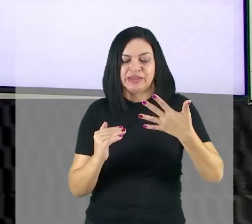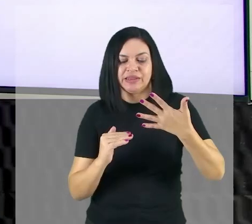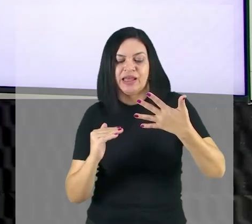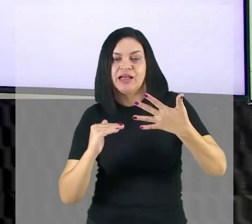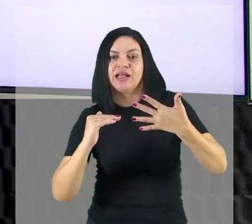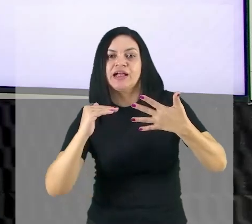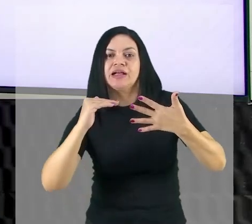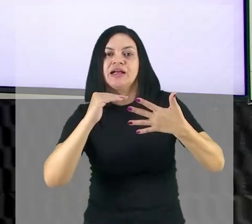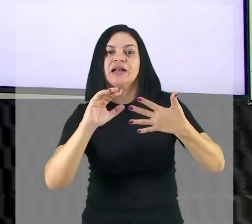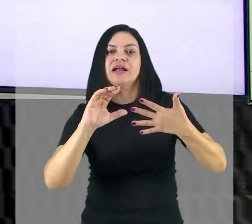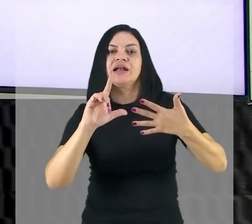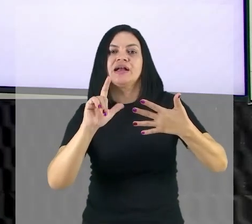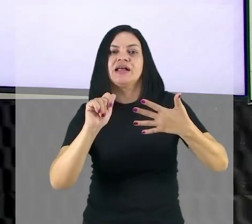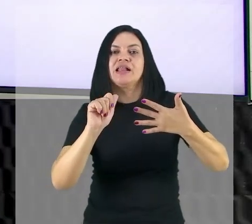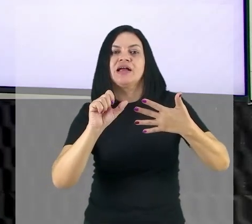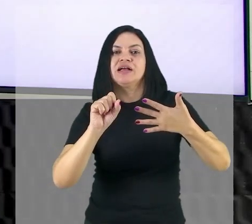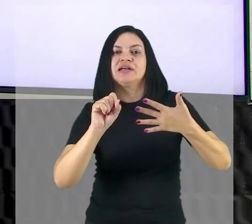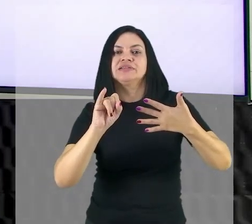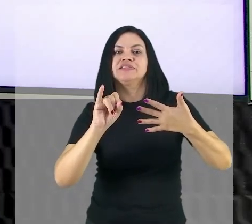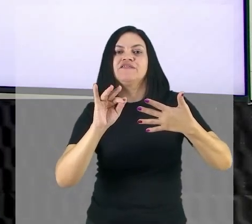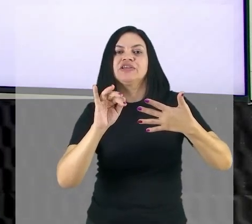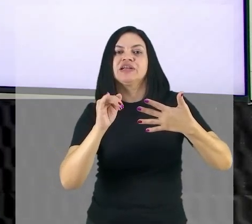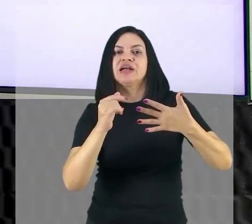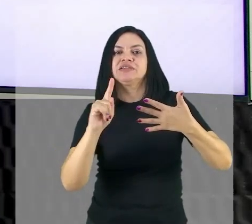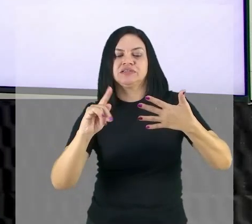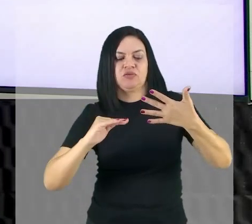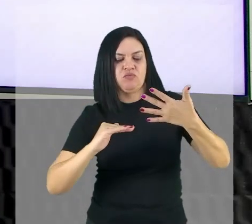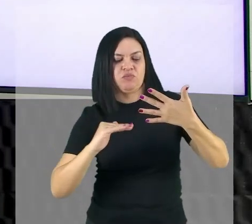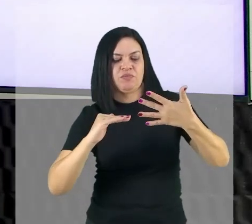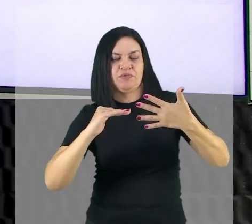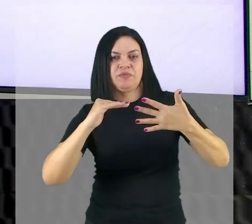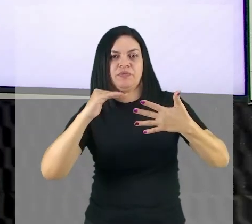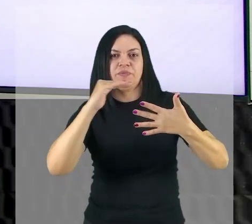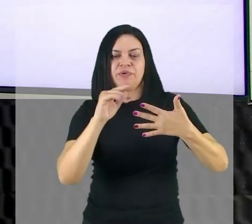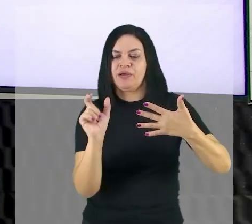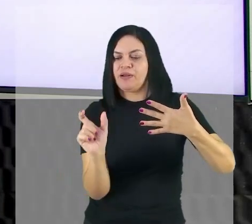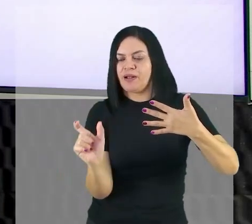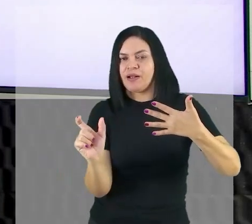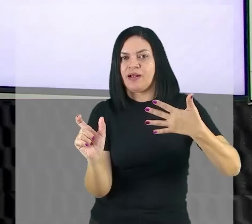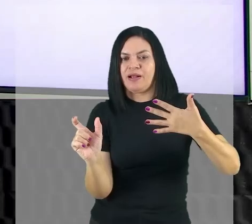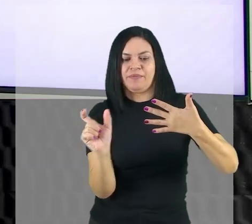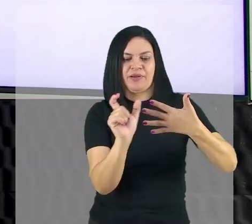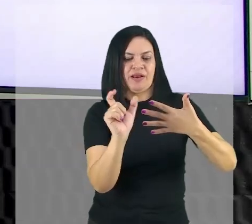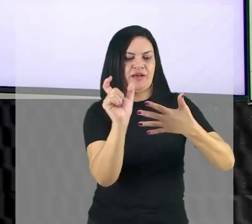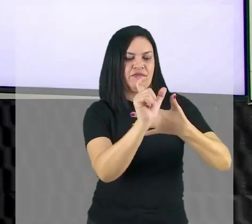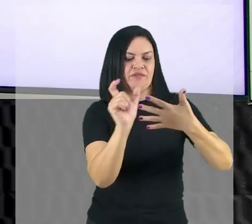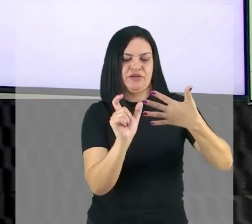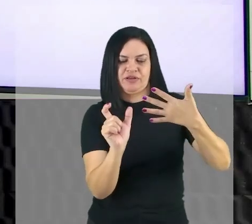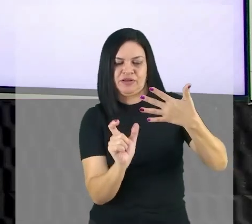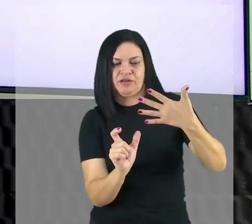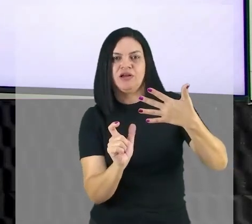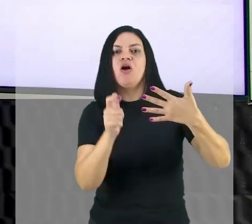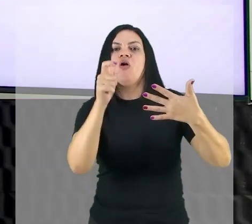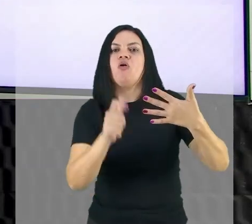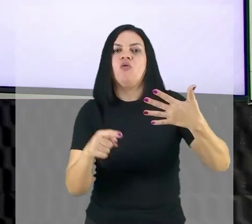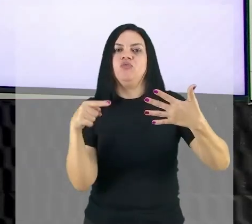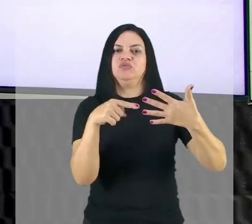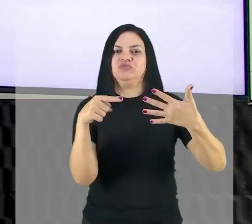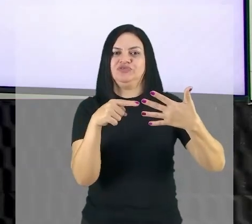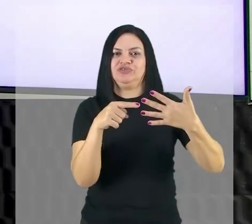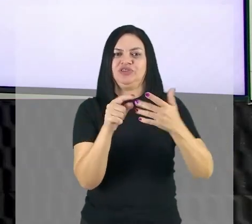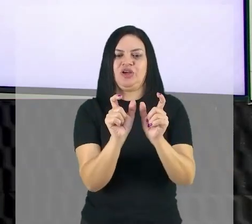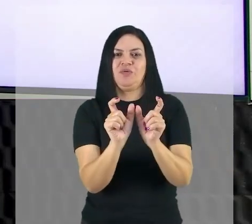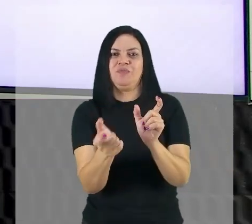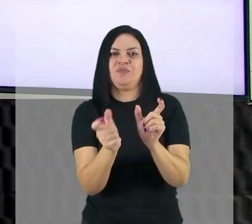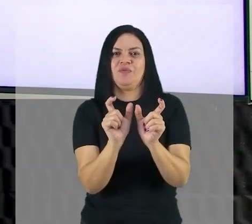classificação que aquela palavra desempenha em determinado contexto, tá? Então, é eu pensar, por exemplo, essa palavra, ela